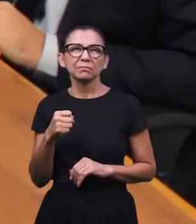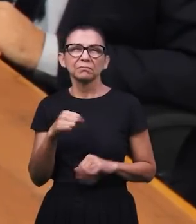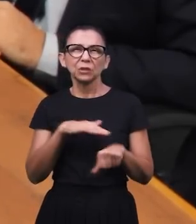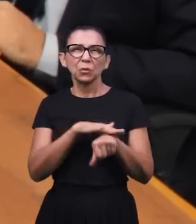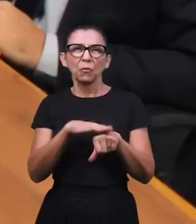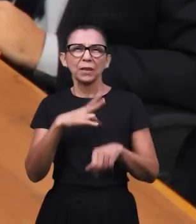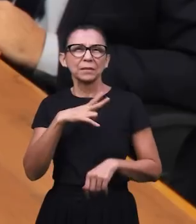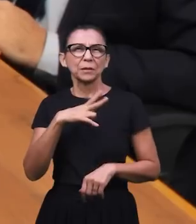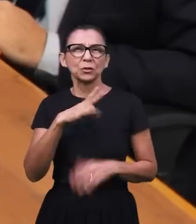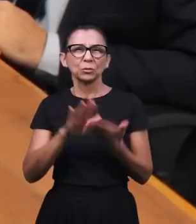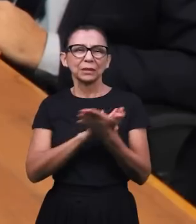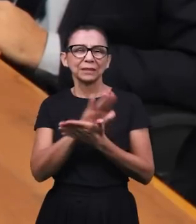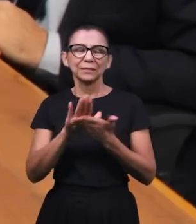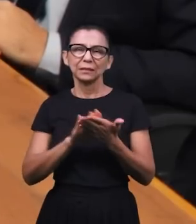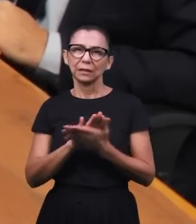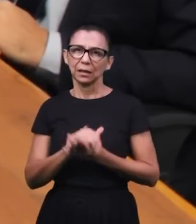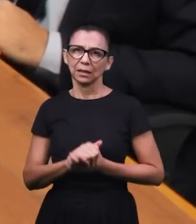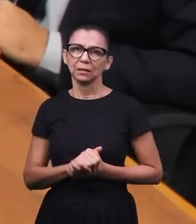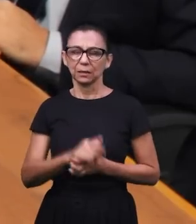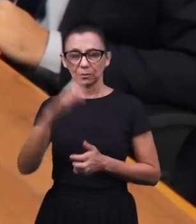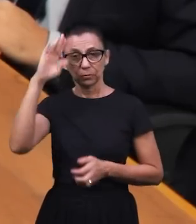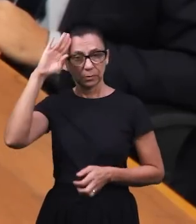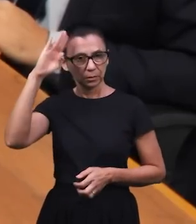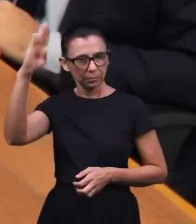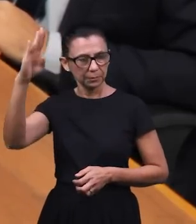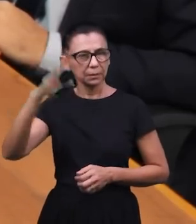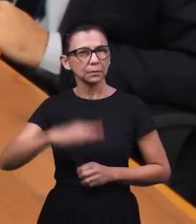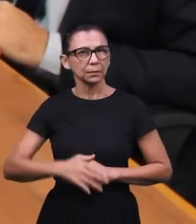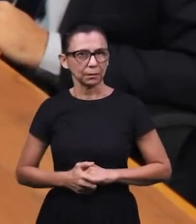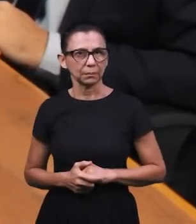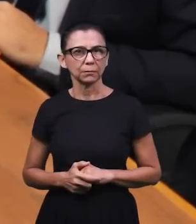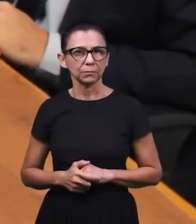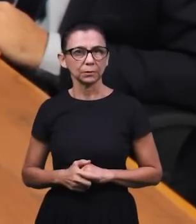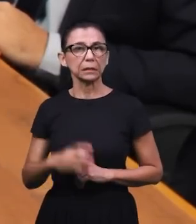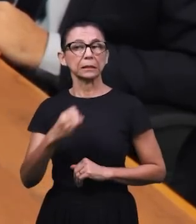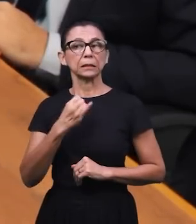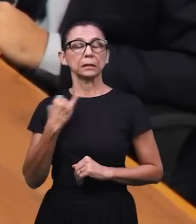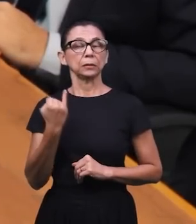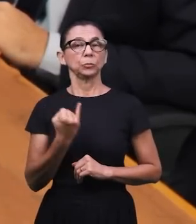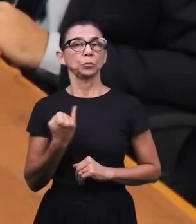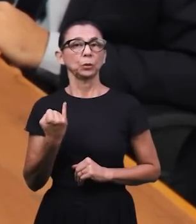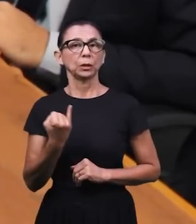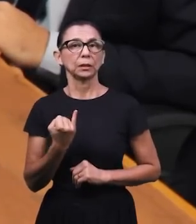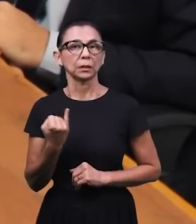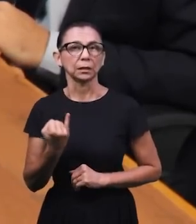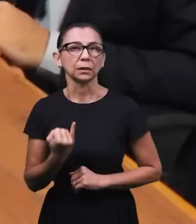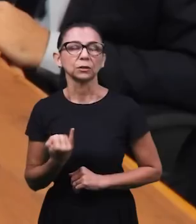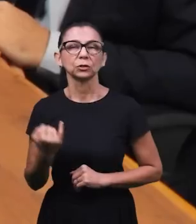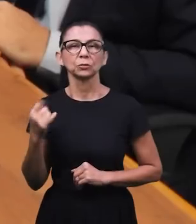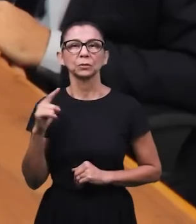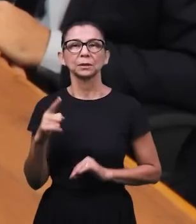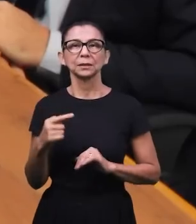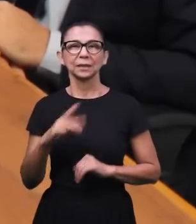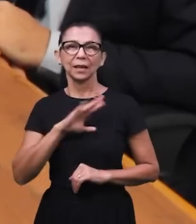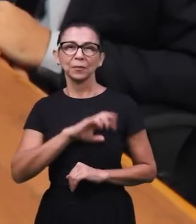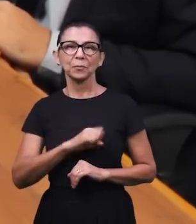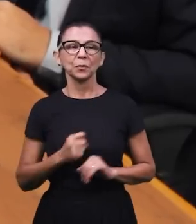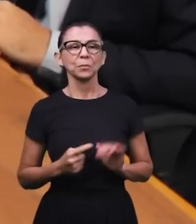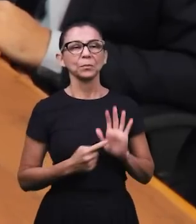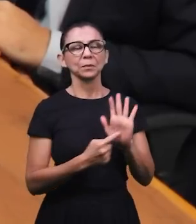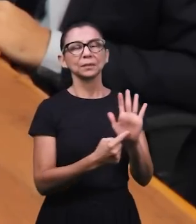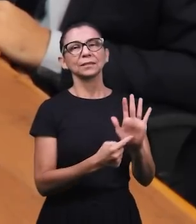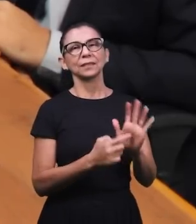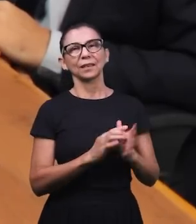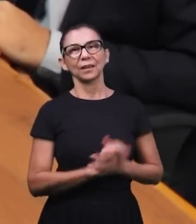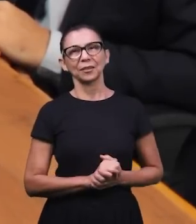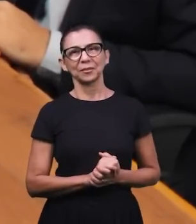falar. Então, essa conversa dos pais com o filho é fundamental. Então, dê abertura, expresse o seu amor por ele, que isso vai